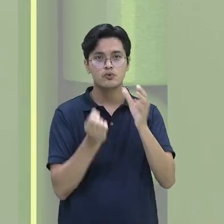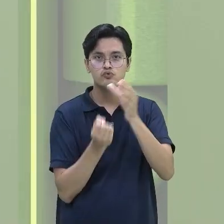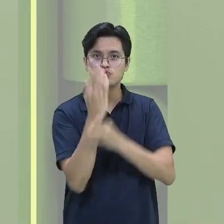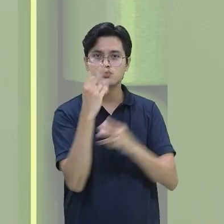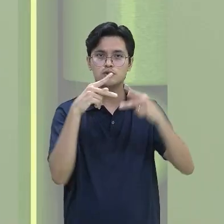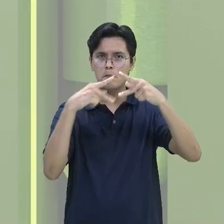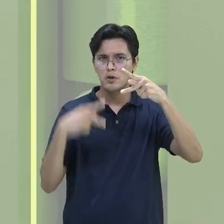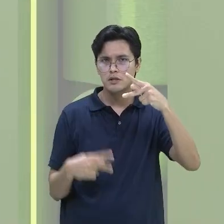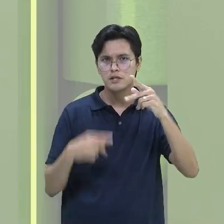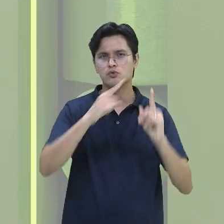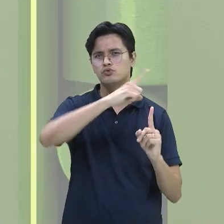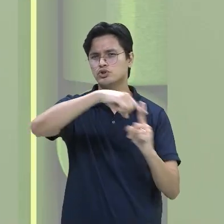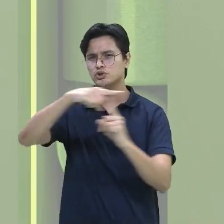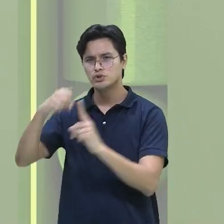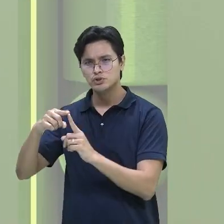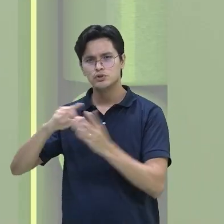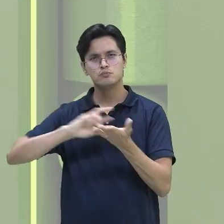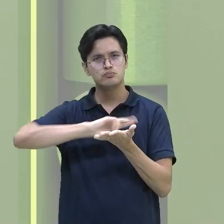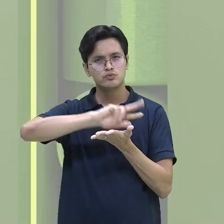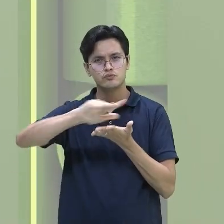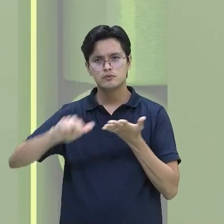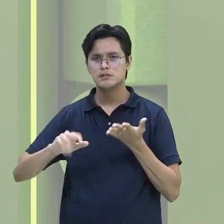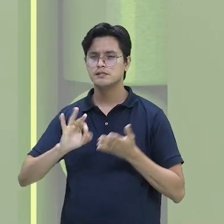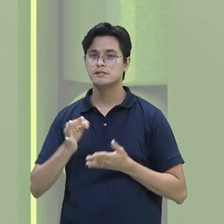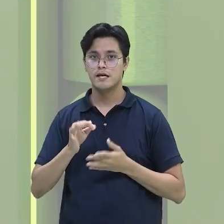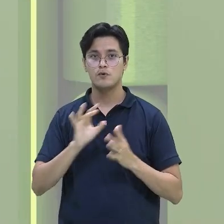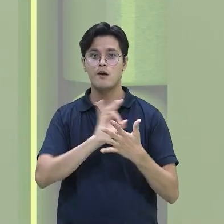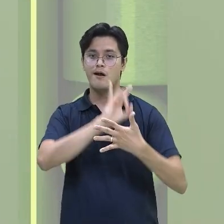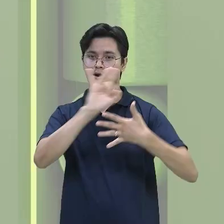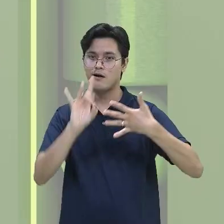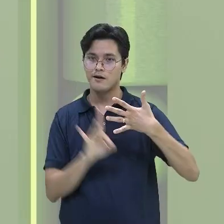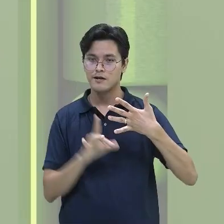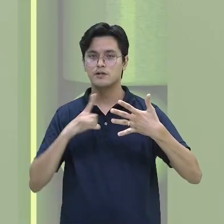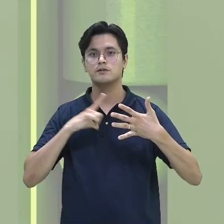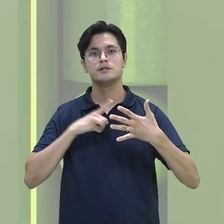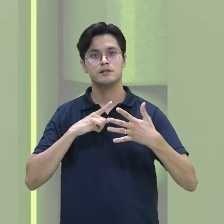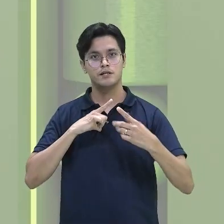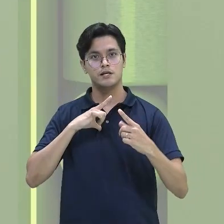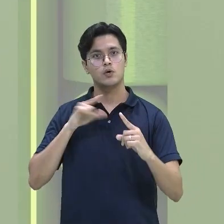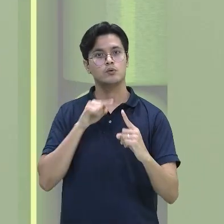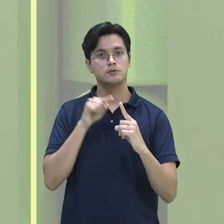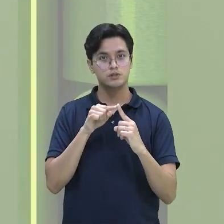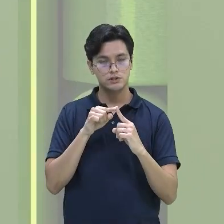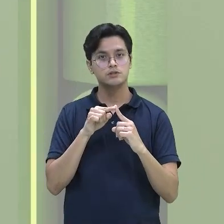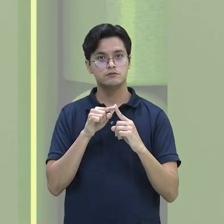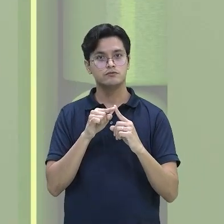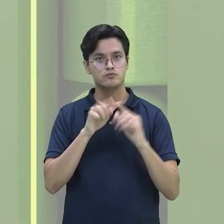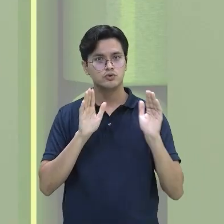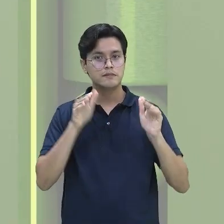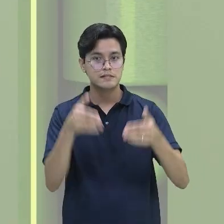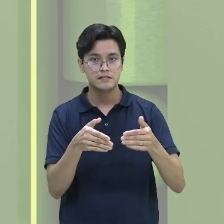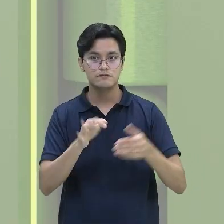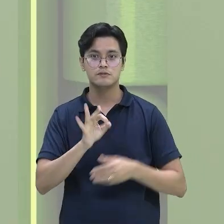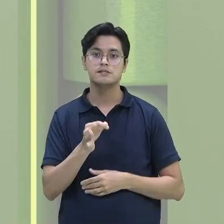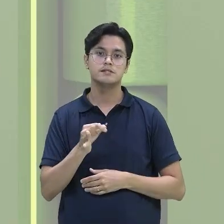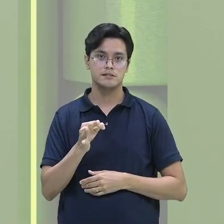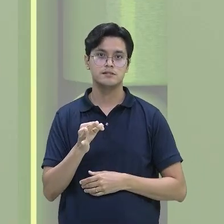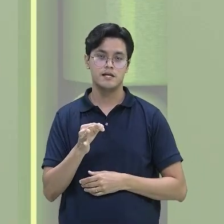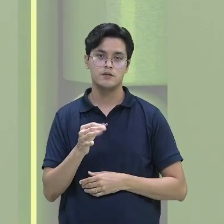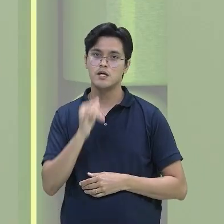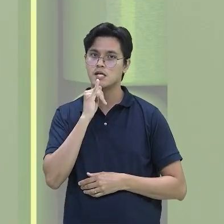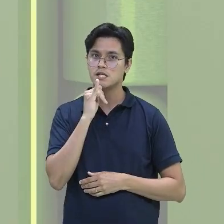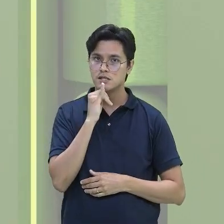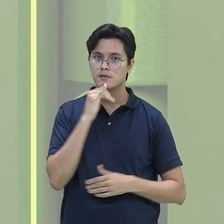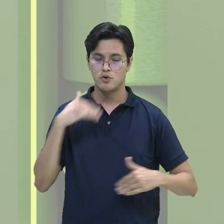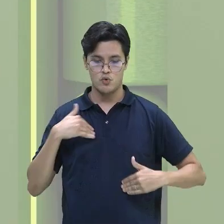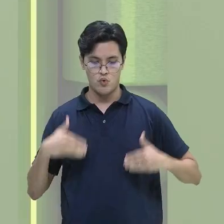Então, é muito importante você entender que cada uma tem a sua função específica ali, em determinada parte do corpo, ela